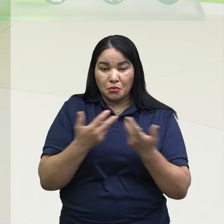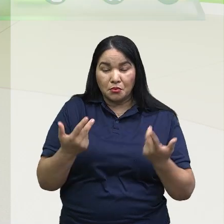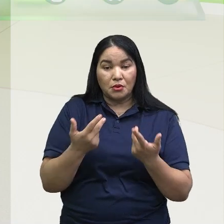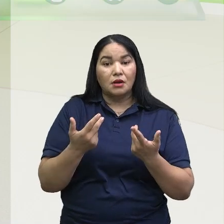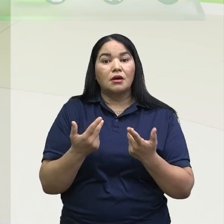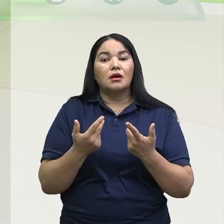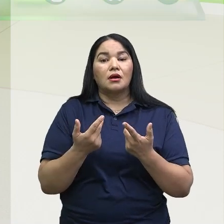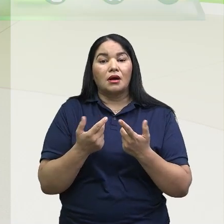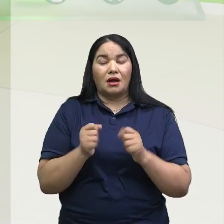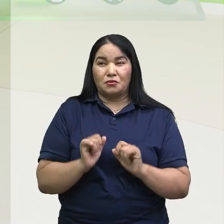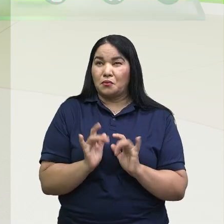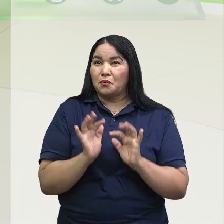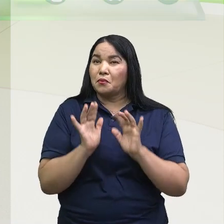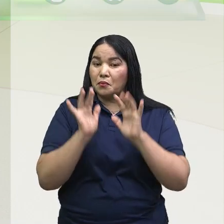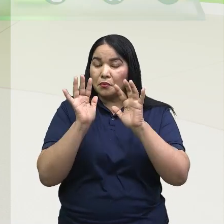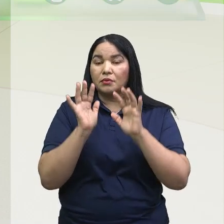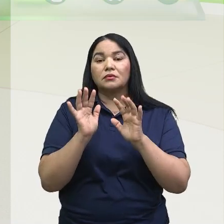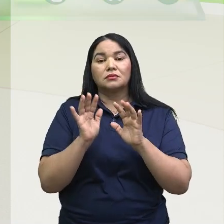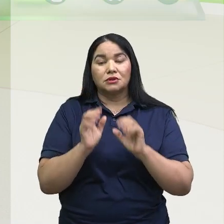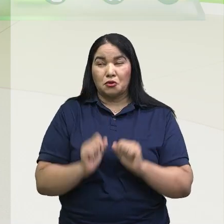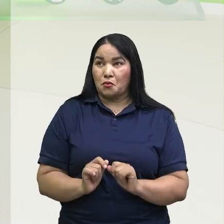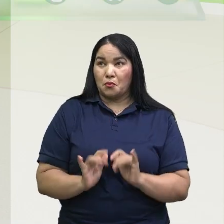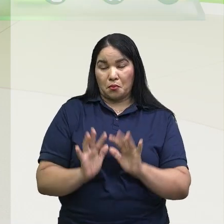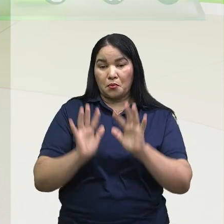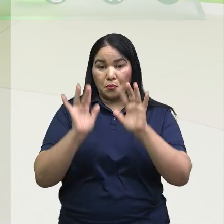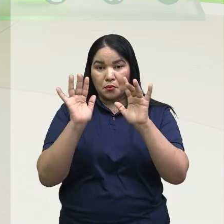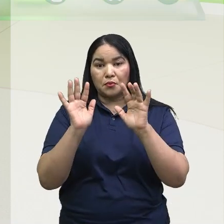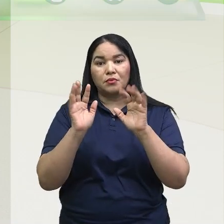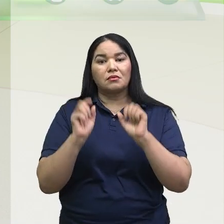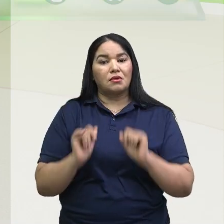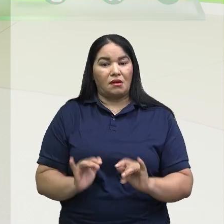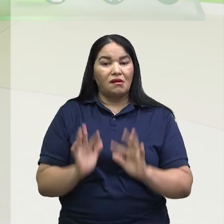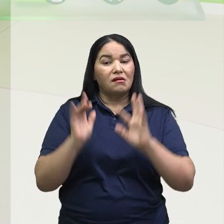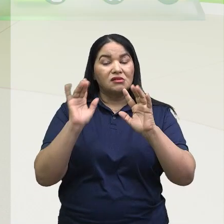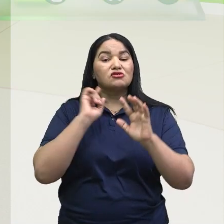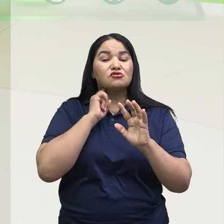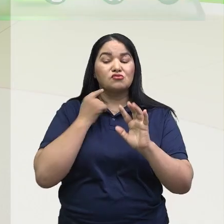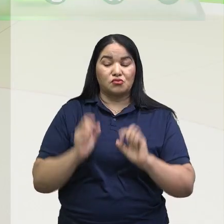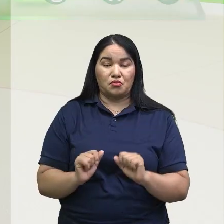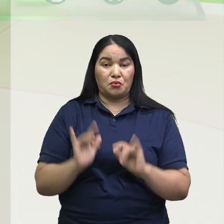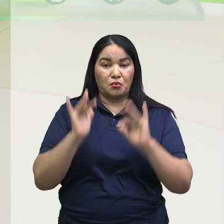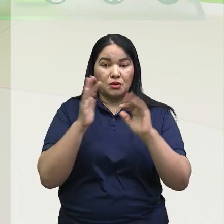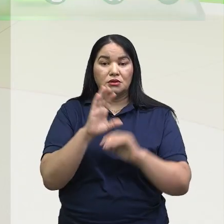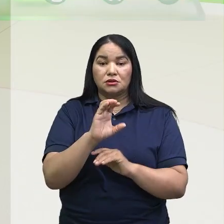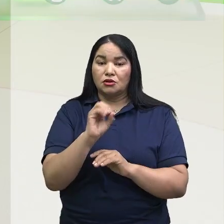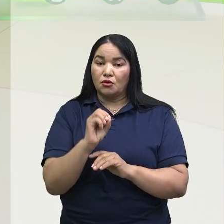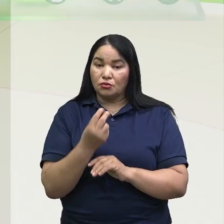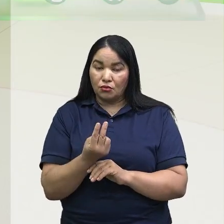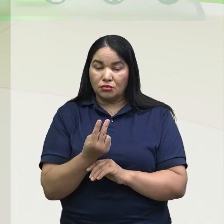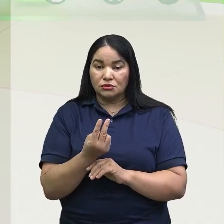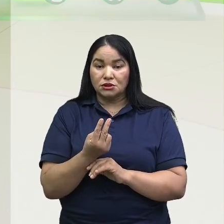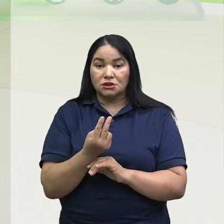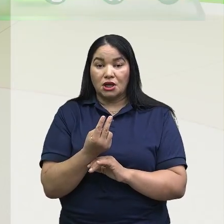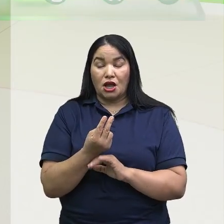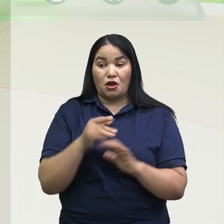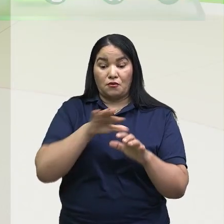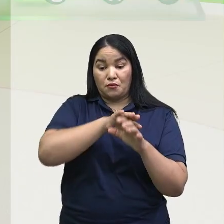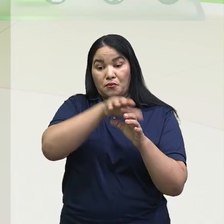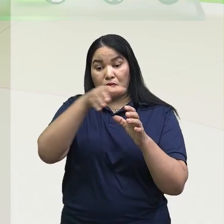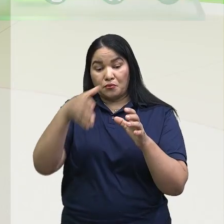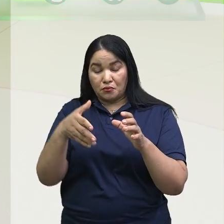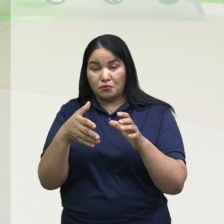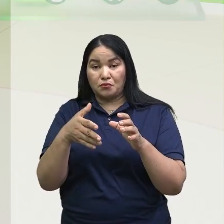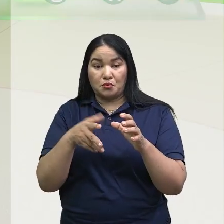de combustíveis fósseis elimina ali na atmosfera mais gás carbônico. E esse gás carbônico fica retido ali e